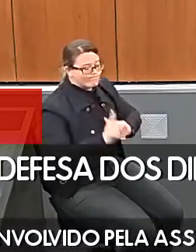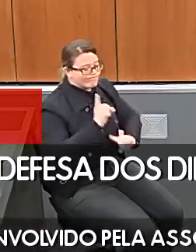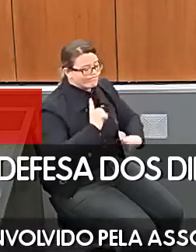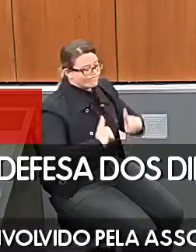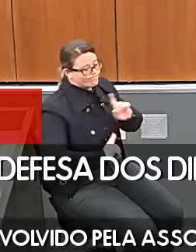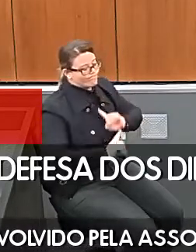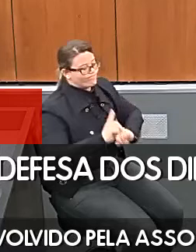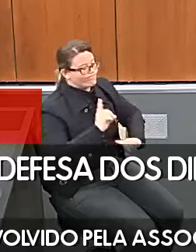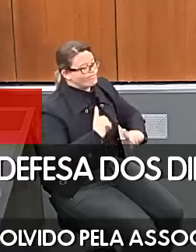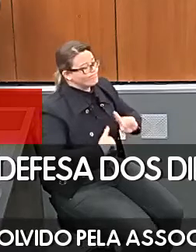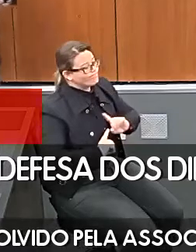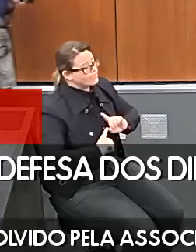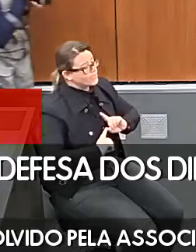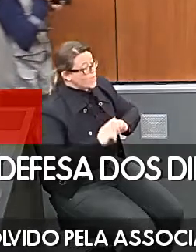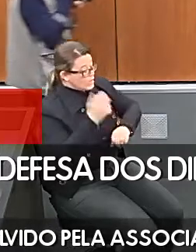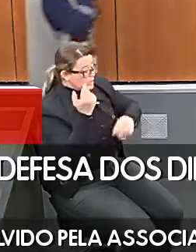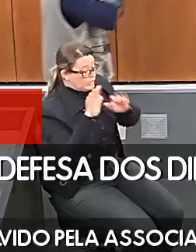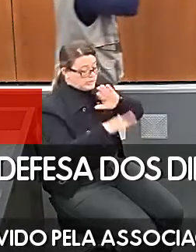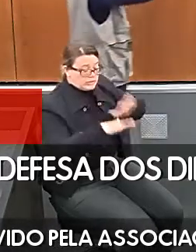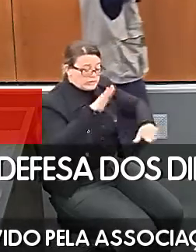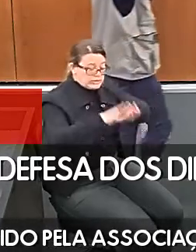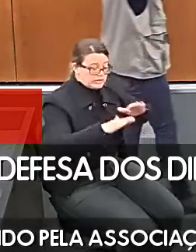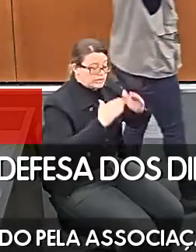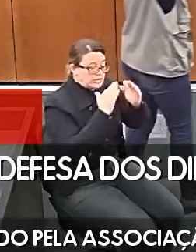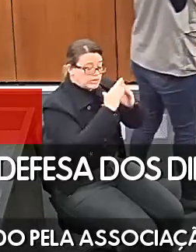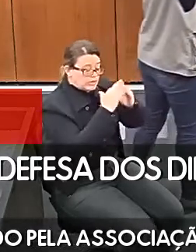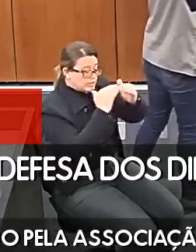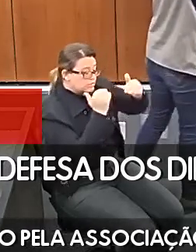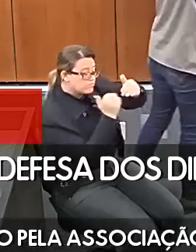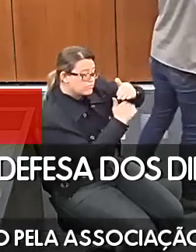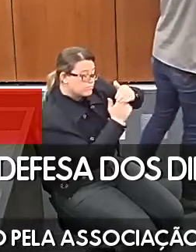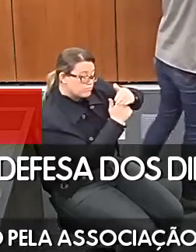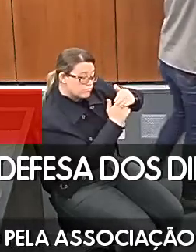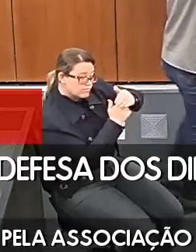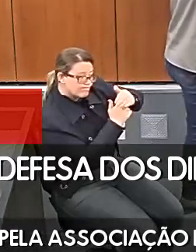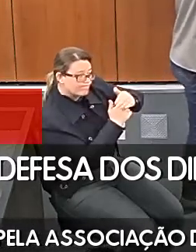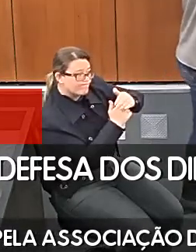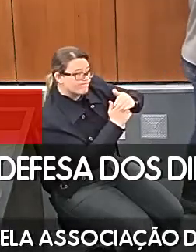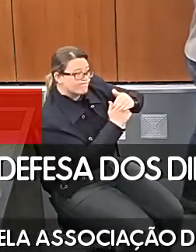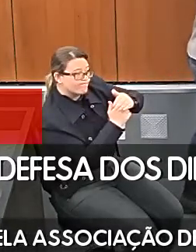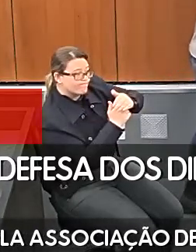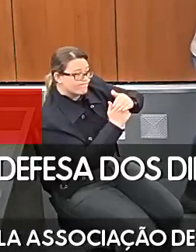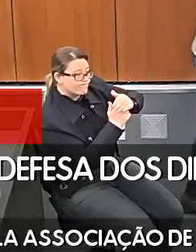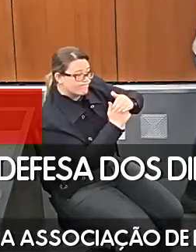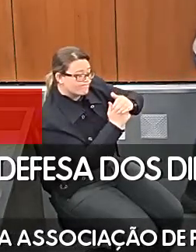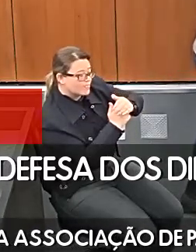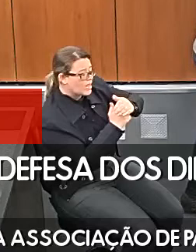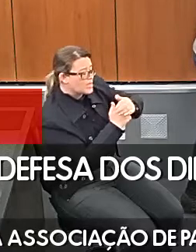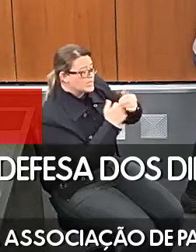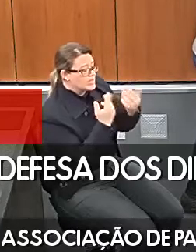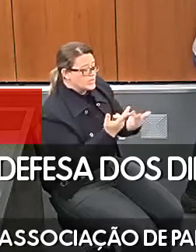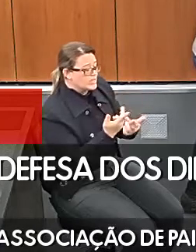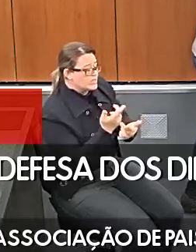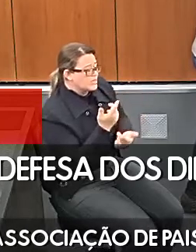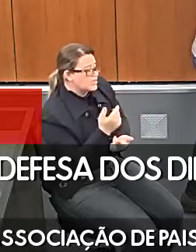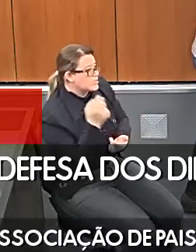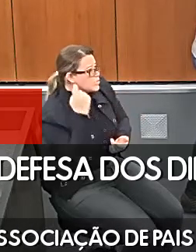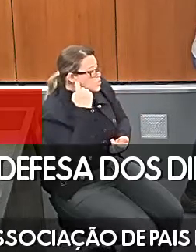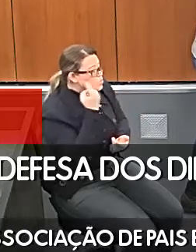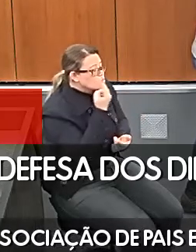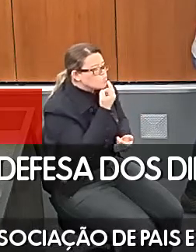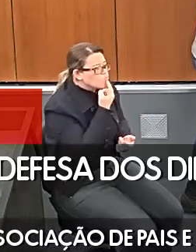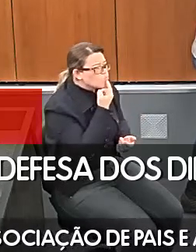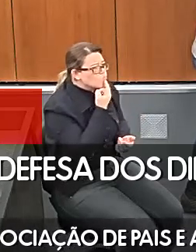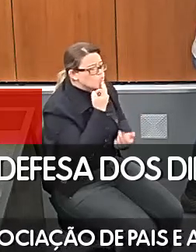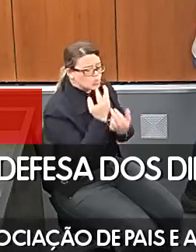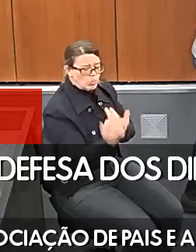anonimato, porque não é lhe dada a oportunidade igual ao ouvinte. E a